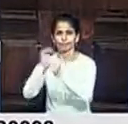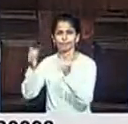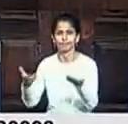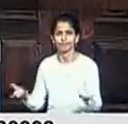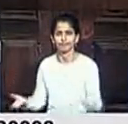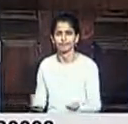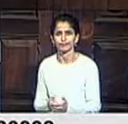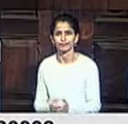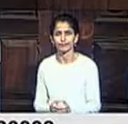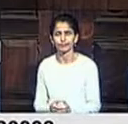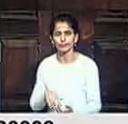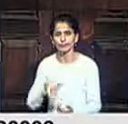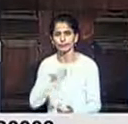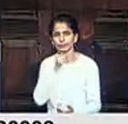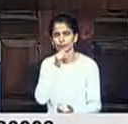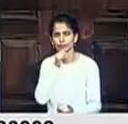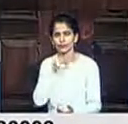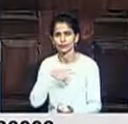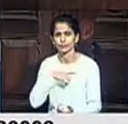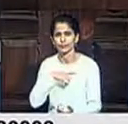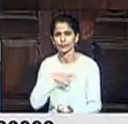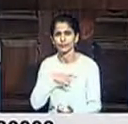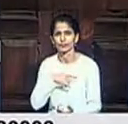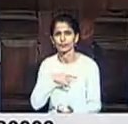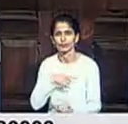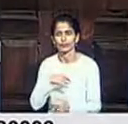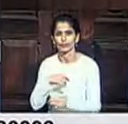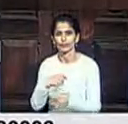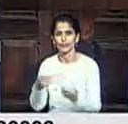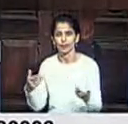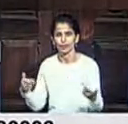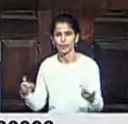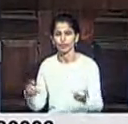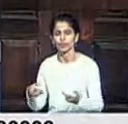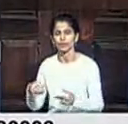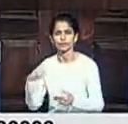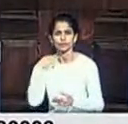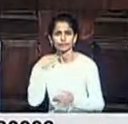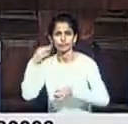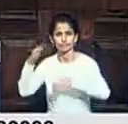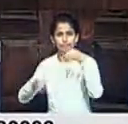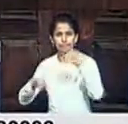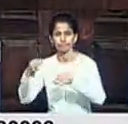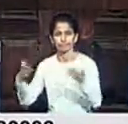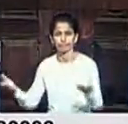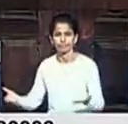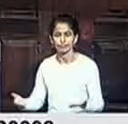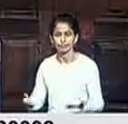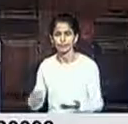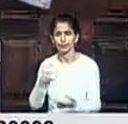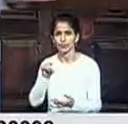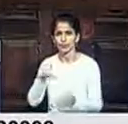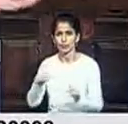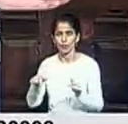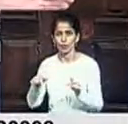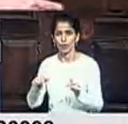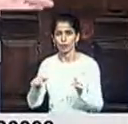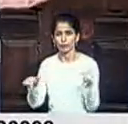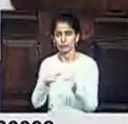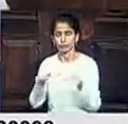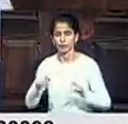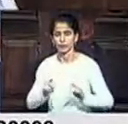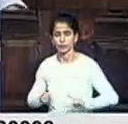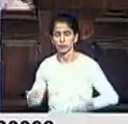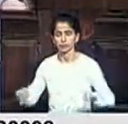exemplo, tem gorduras no Poder Judiciário, no Poder Legislativo, não vamos querer que só os funcionários do